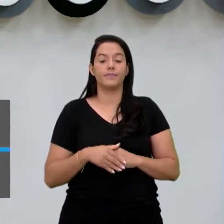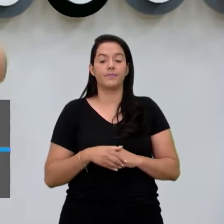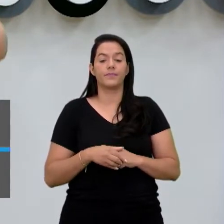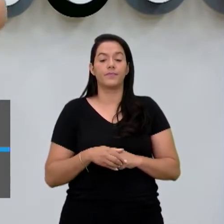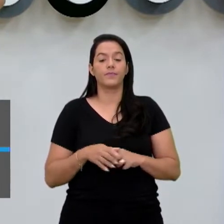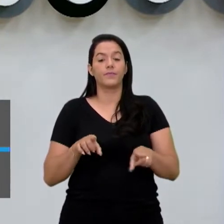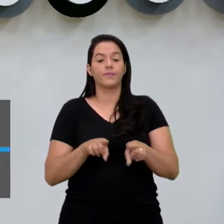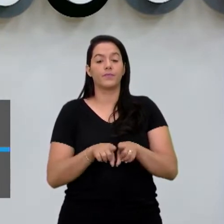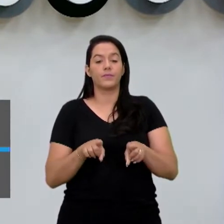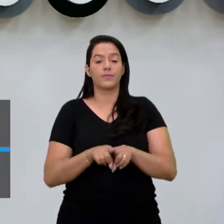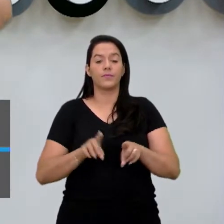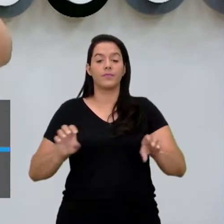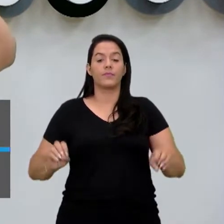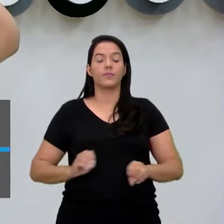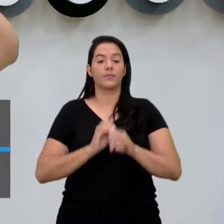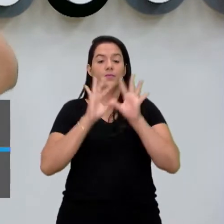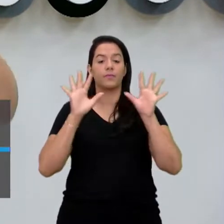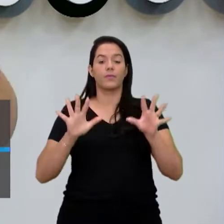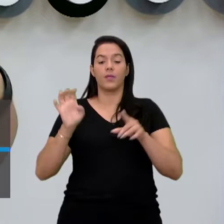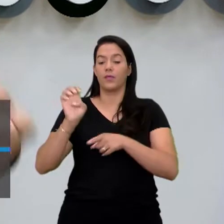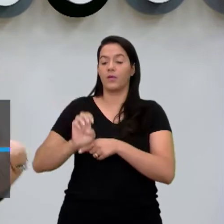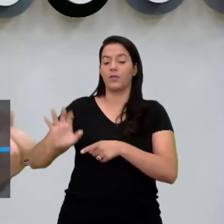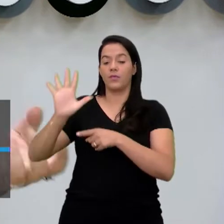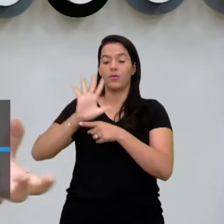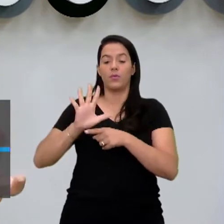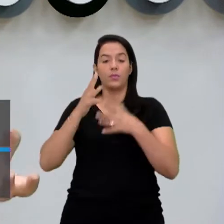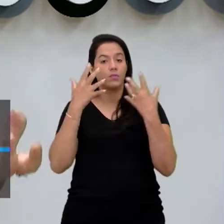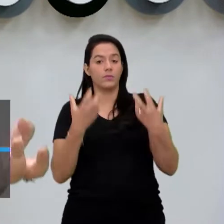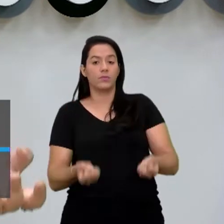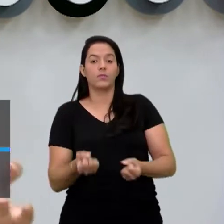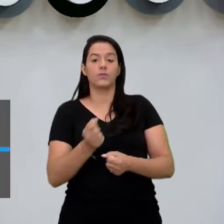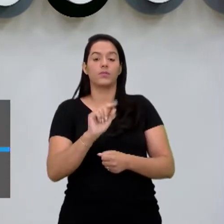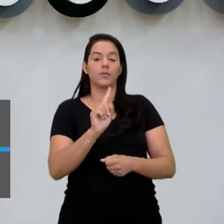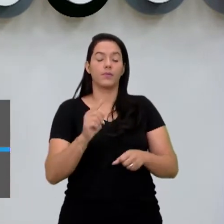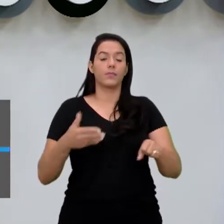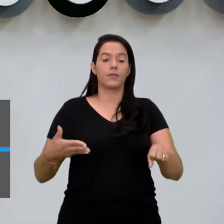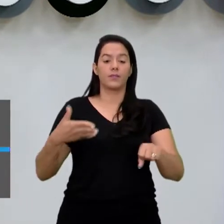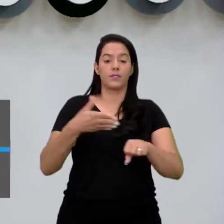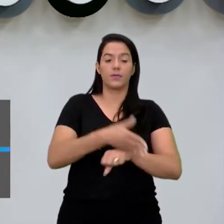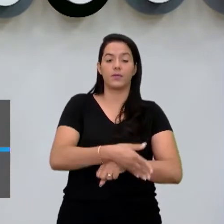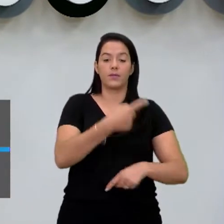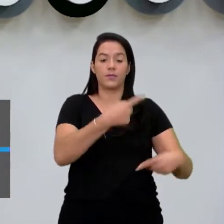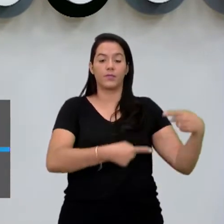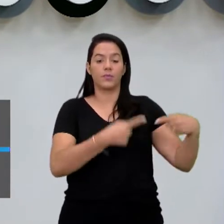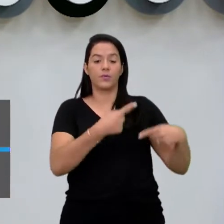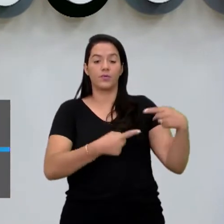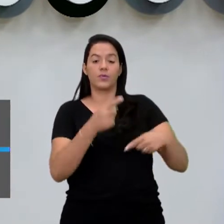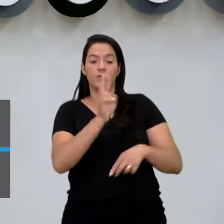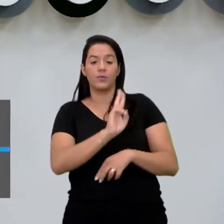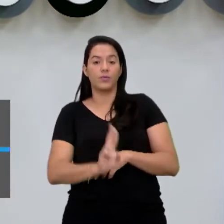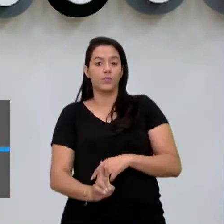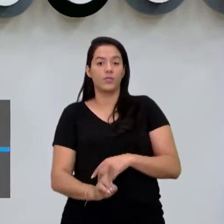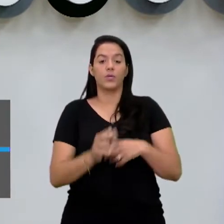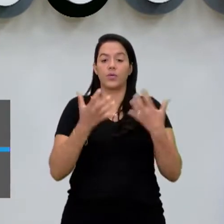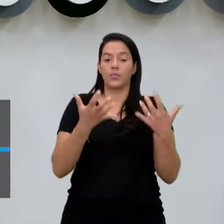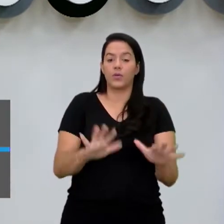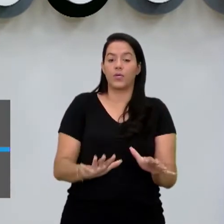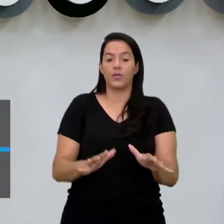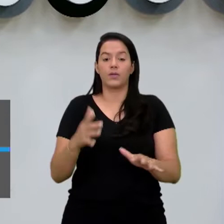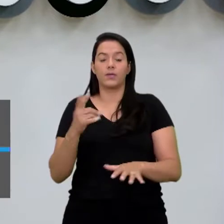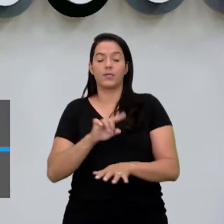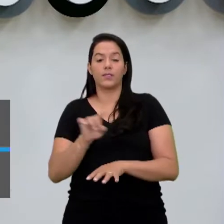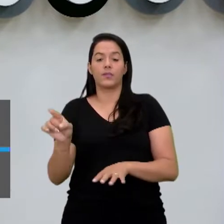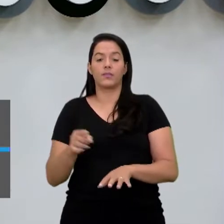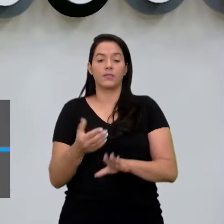tem, assim... a Europa não quer aceitar muito, porque ela não quer entrar também tanto em conflito com a Rússia também não quer porque eles estão